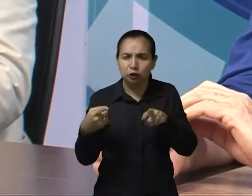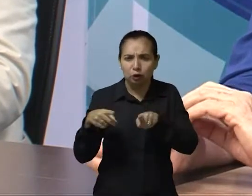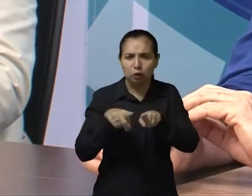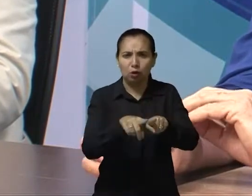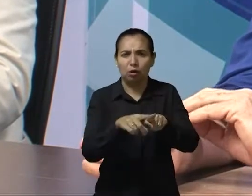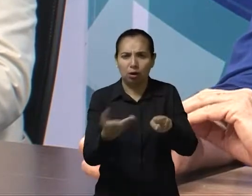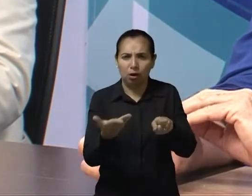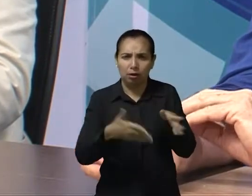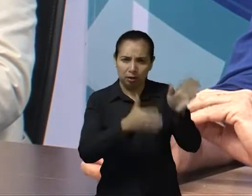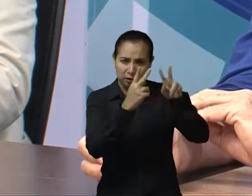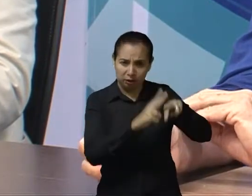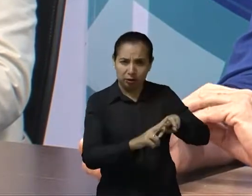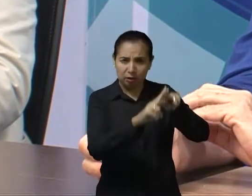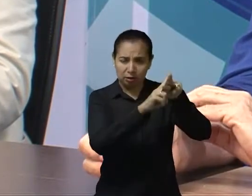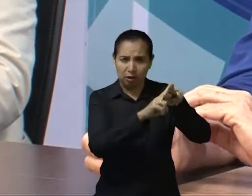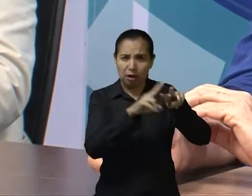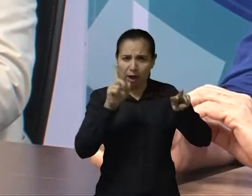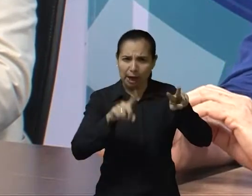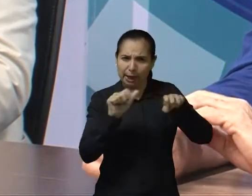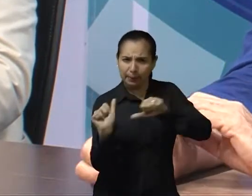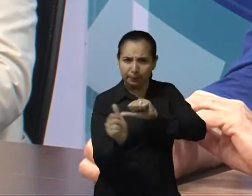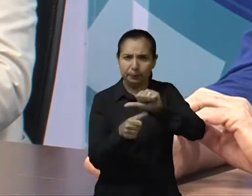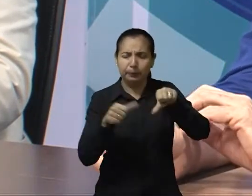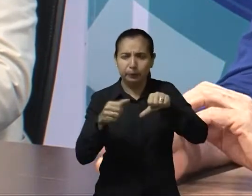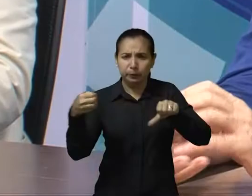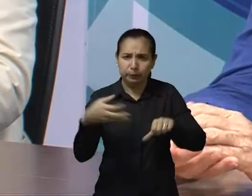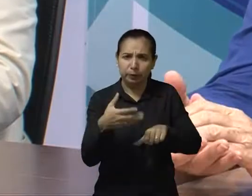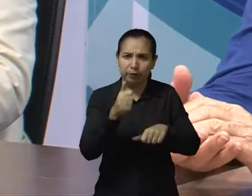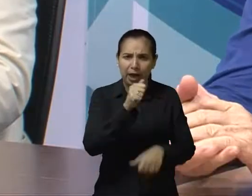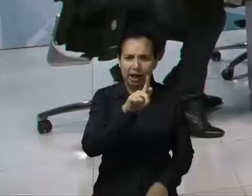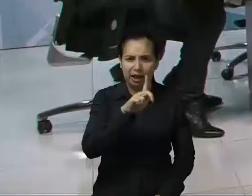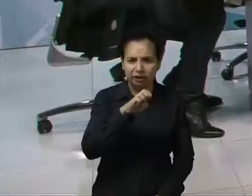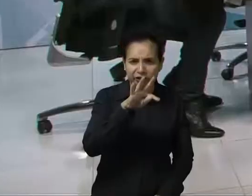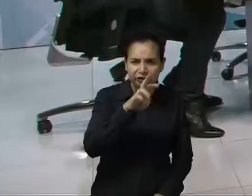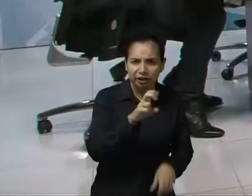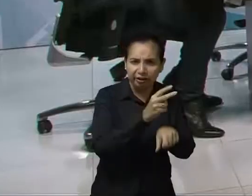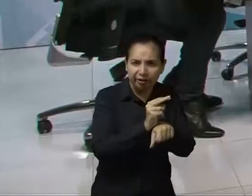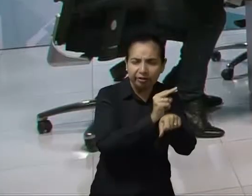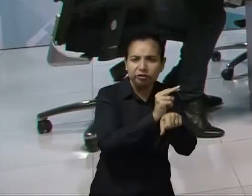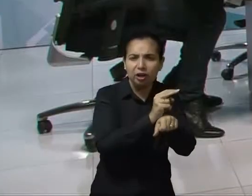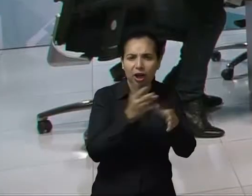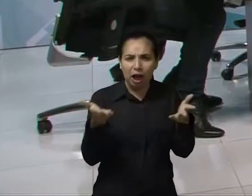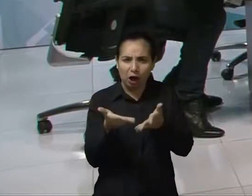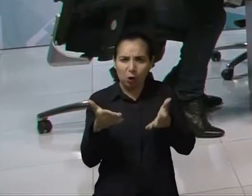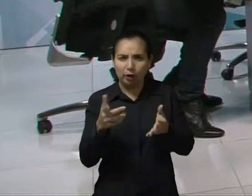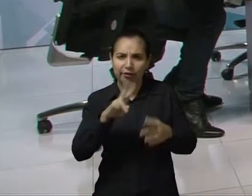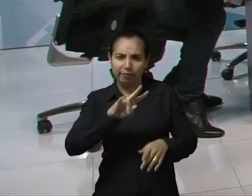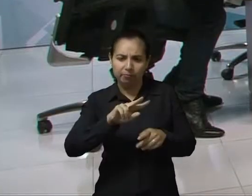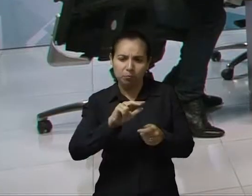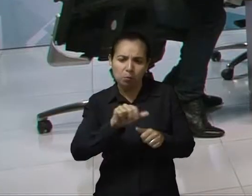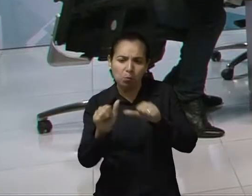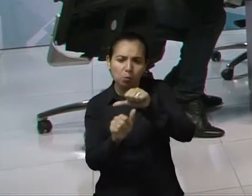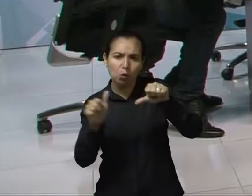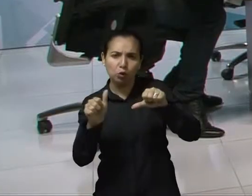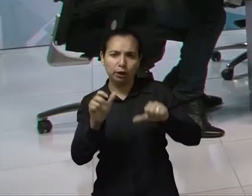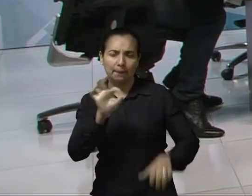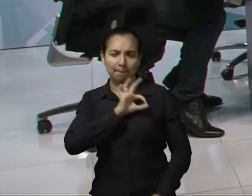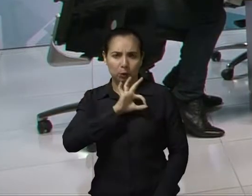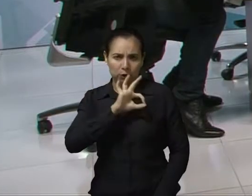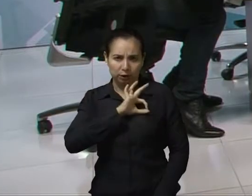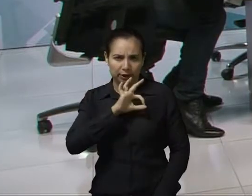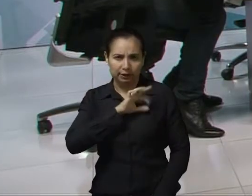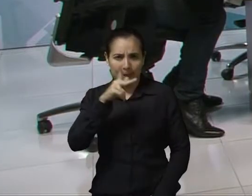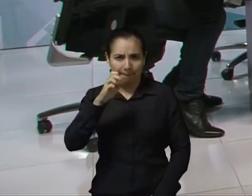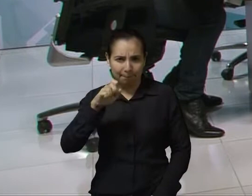criação essa transformação, digamos, dos agentes em uma polícia penal, essa autonomia administrativa e financeira. Qual é a sua